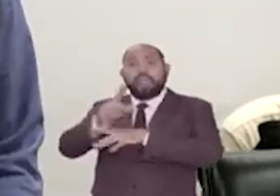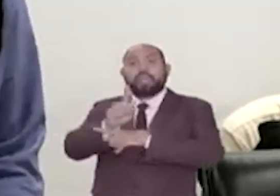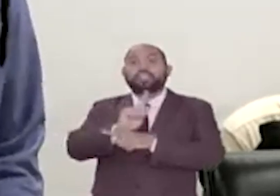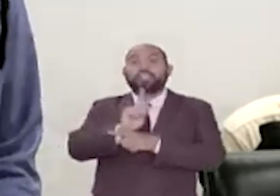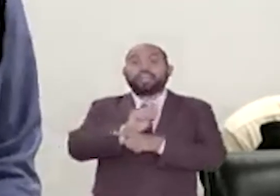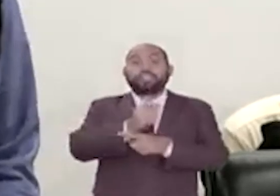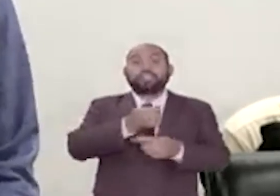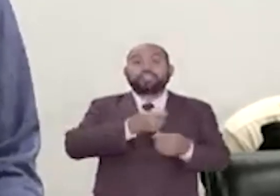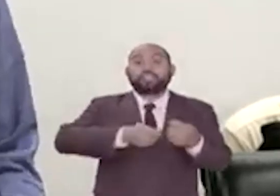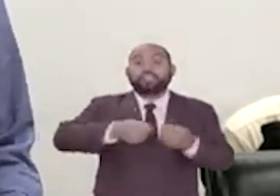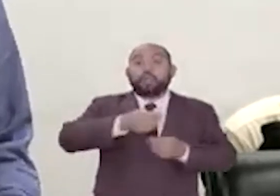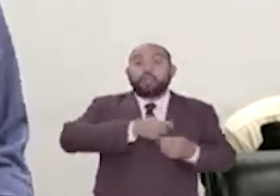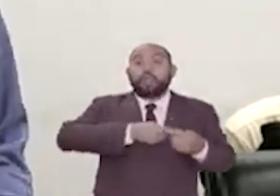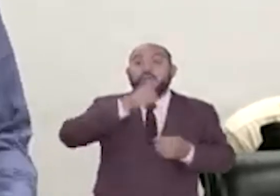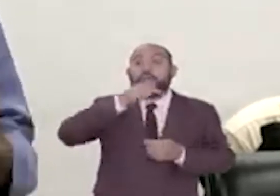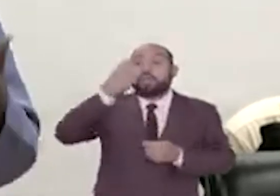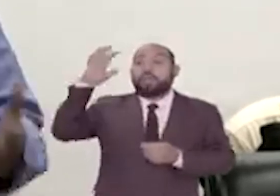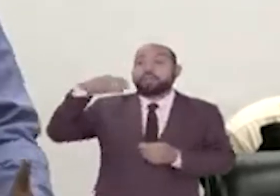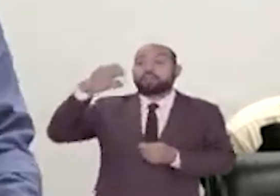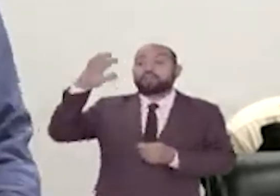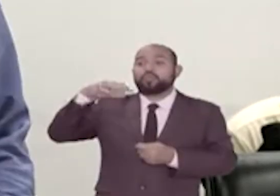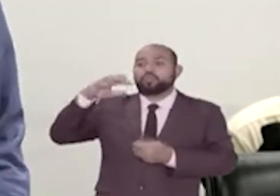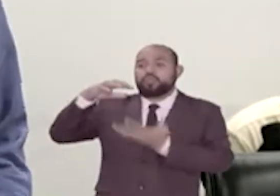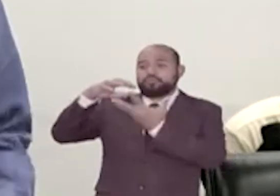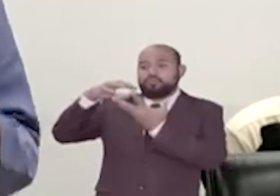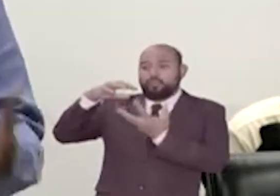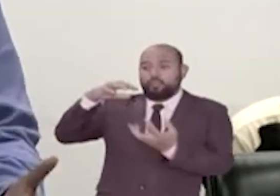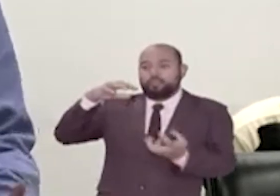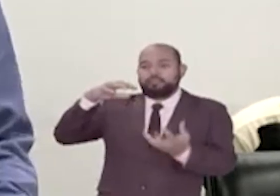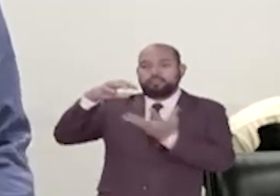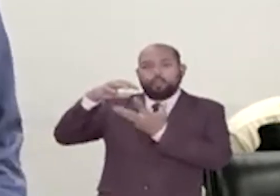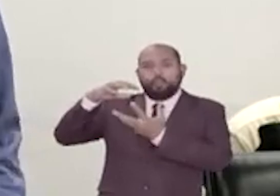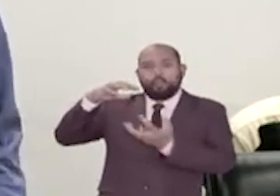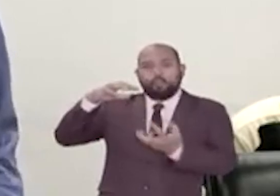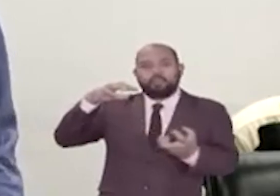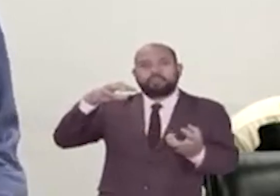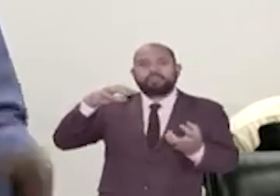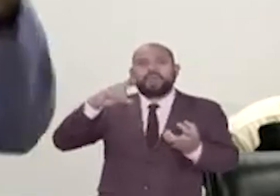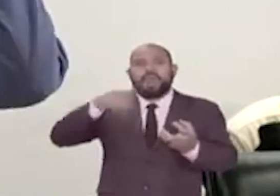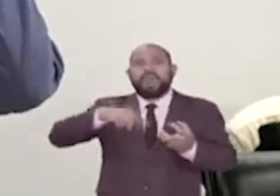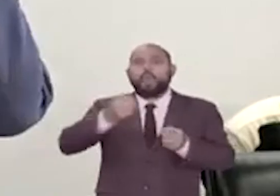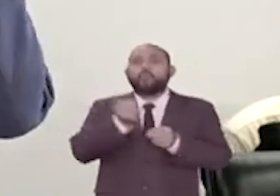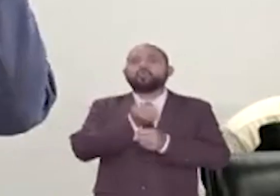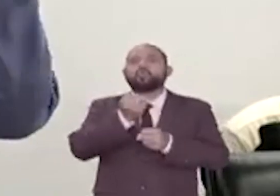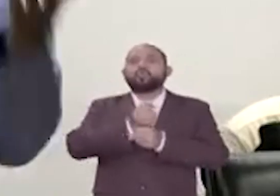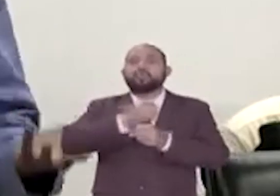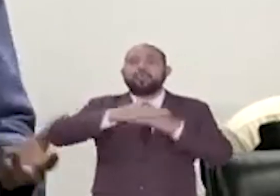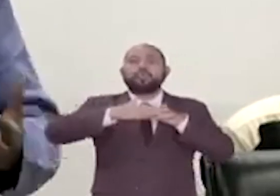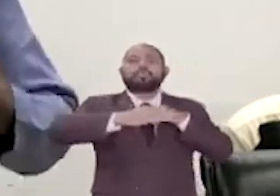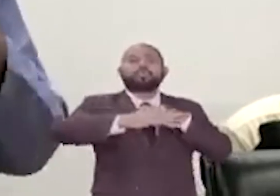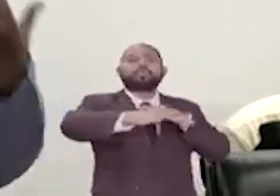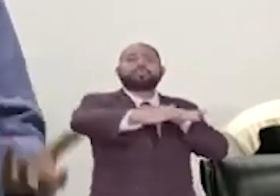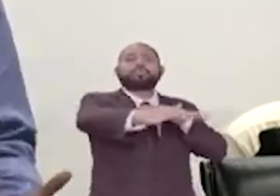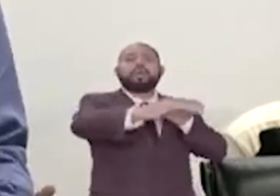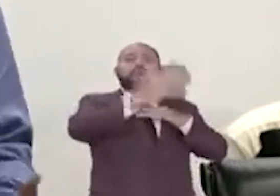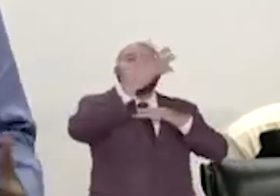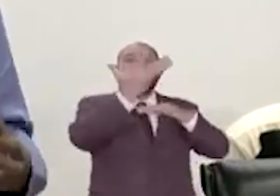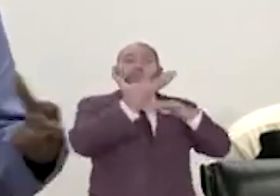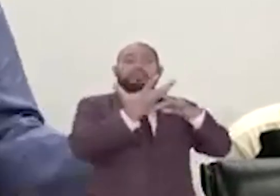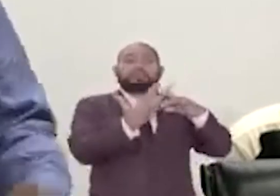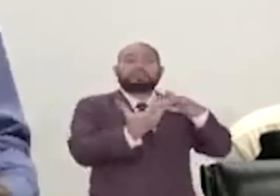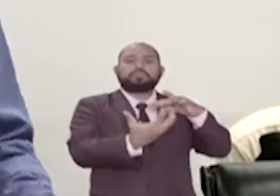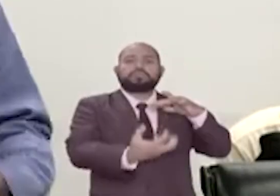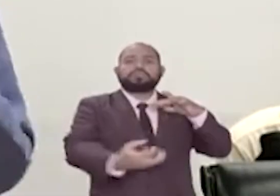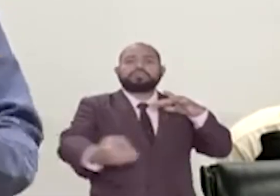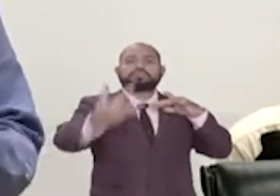água fluvial a partir da absorção, de porosidade, que vê a ideia de que a água ela tem que ser retida e